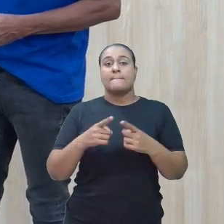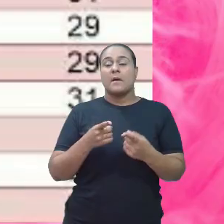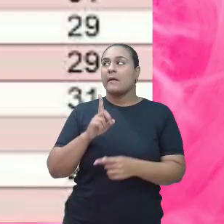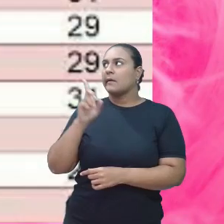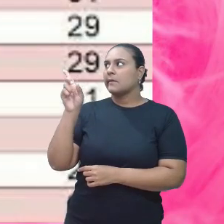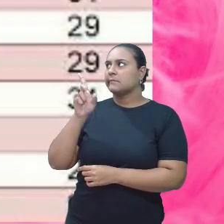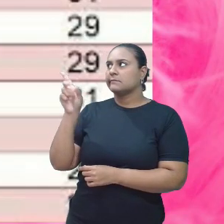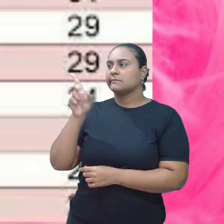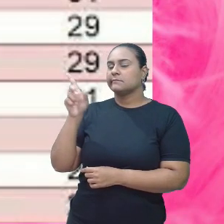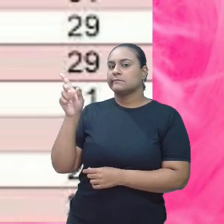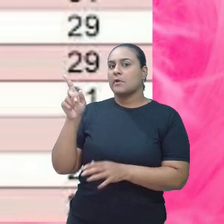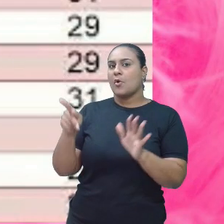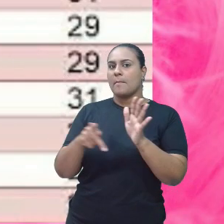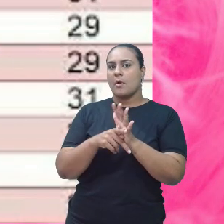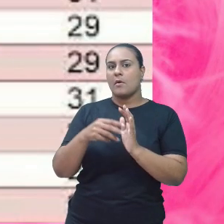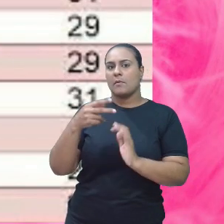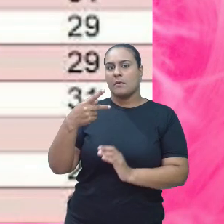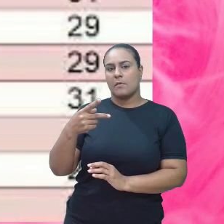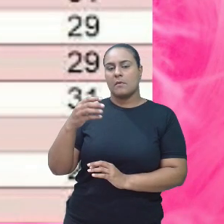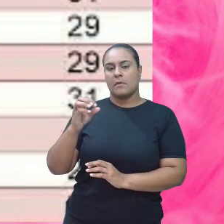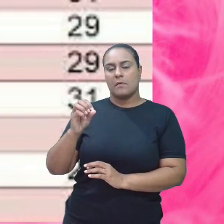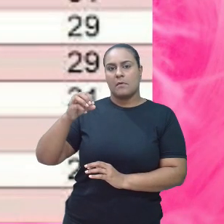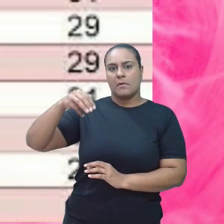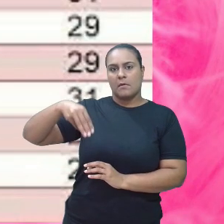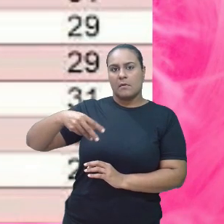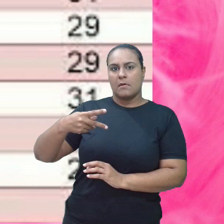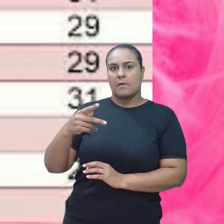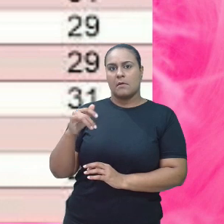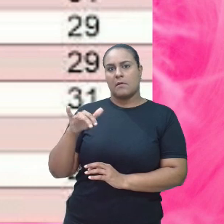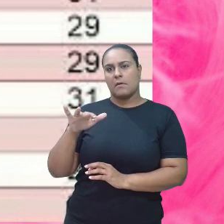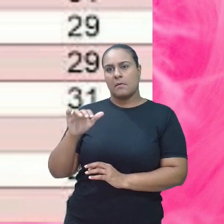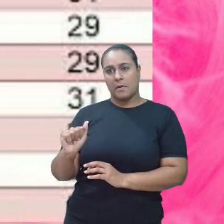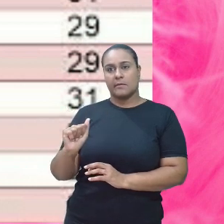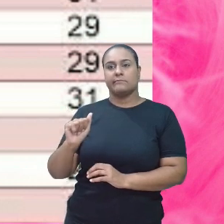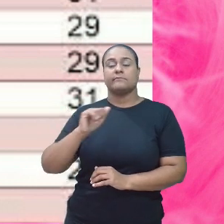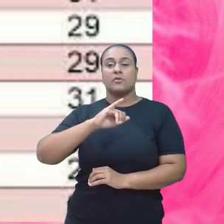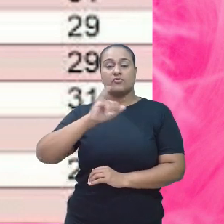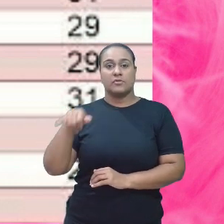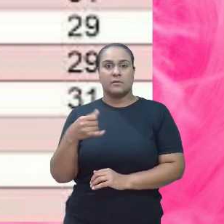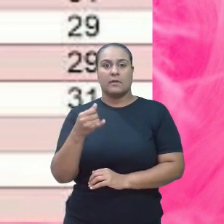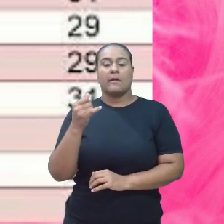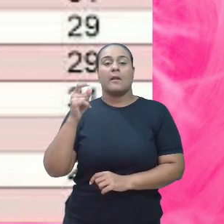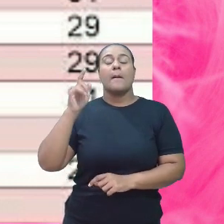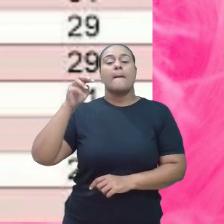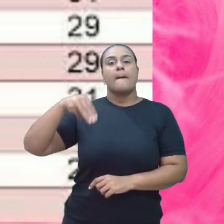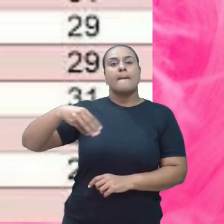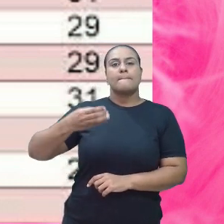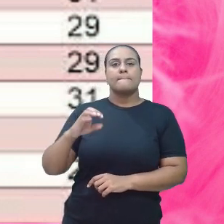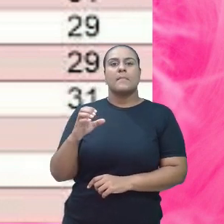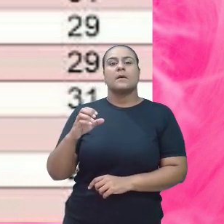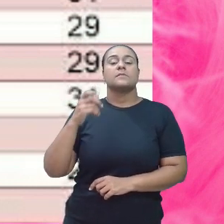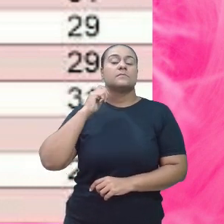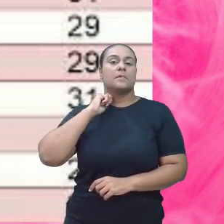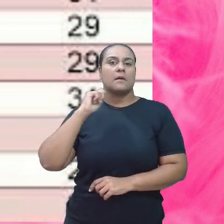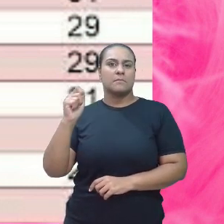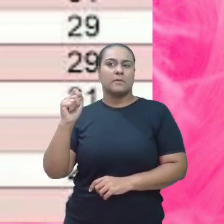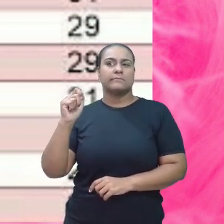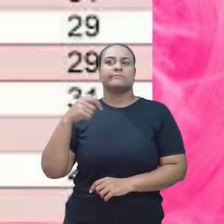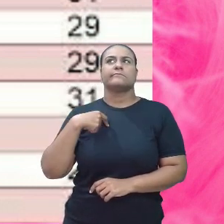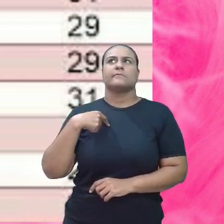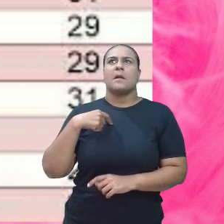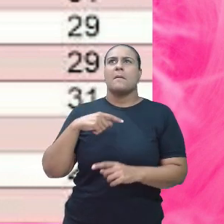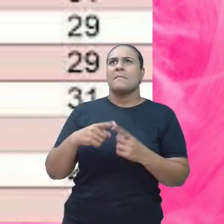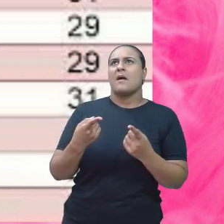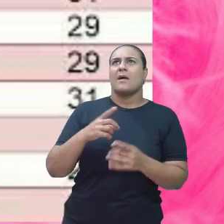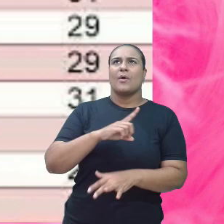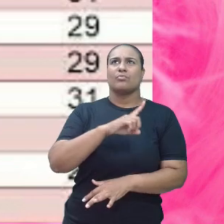primitivo de Pompeia, tá? Que ele inclui janeiro, março e abril. E aí ele cria 12 meses, mas mesmo assim os dias do ano